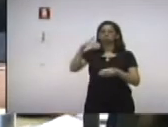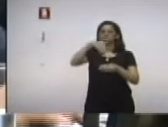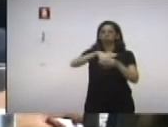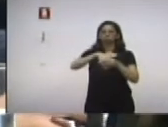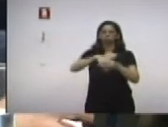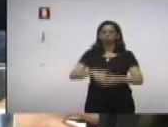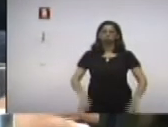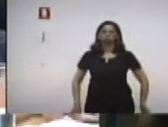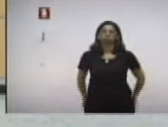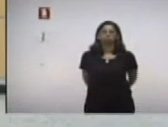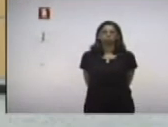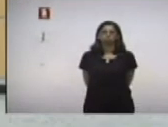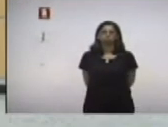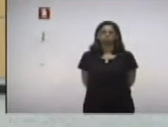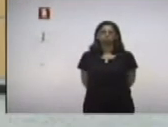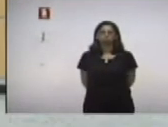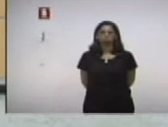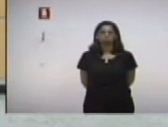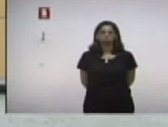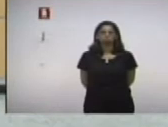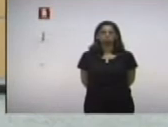palavra eu coloco em votação